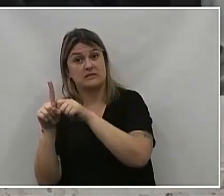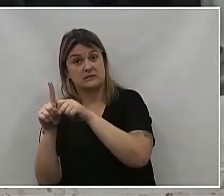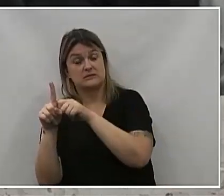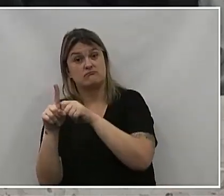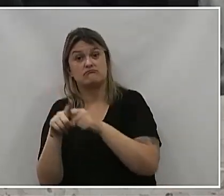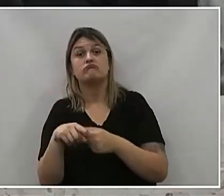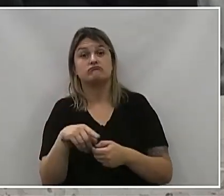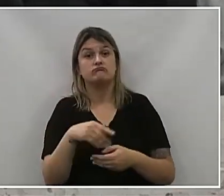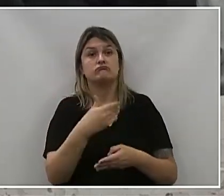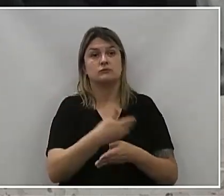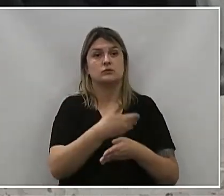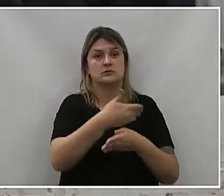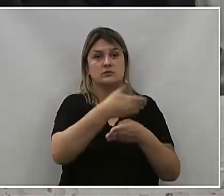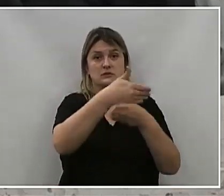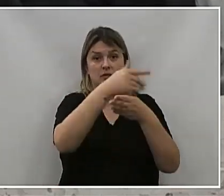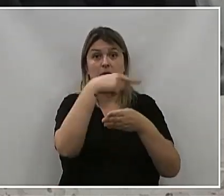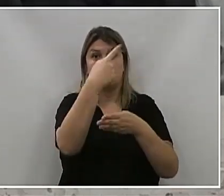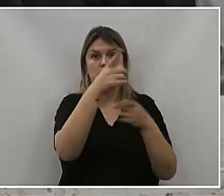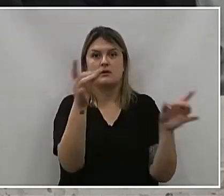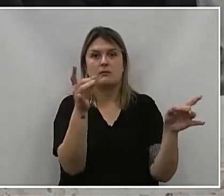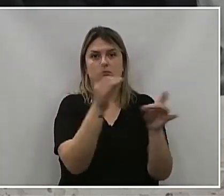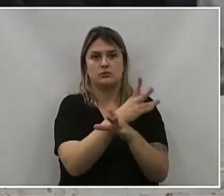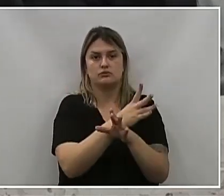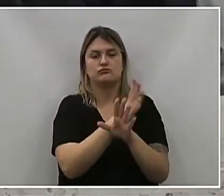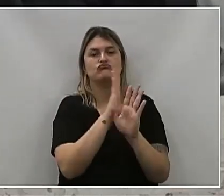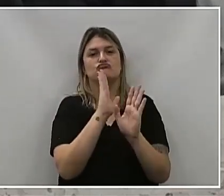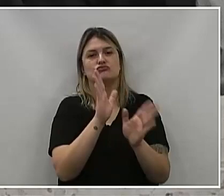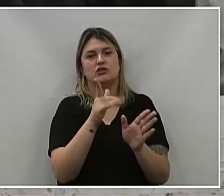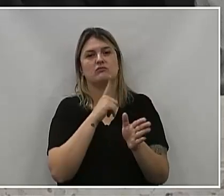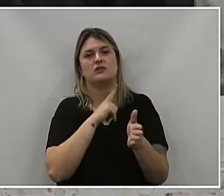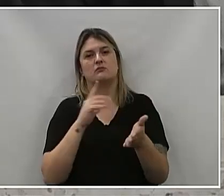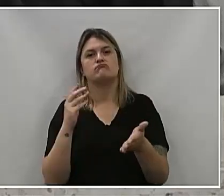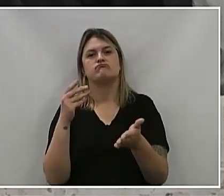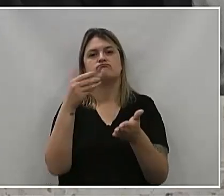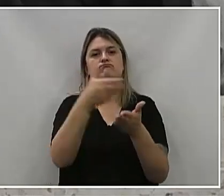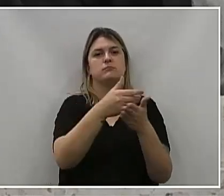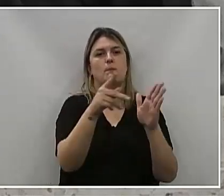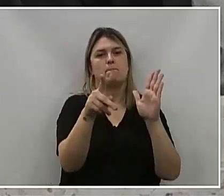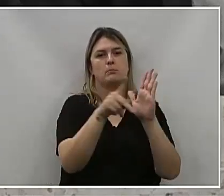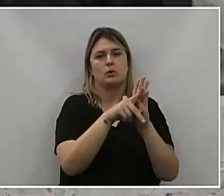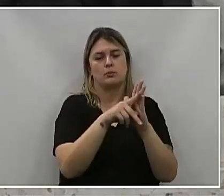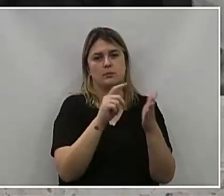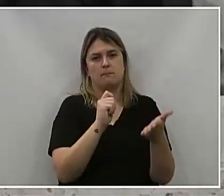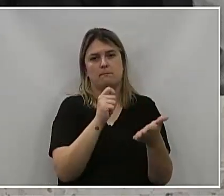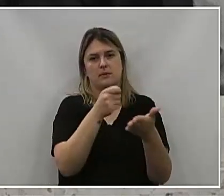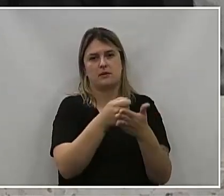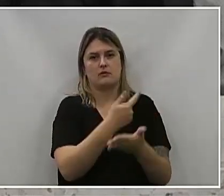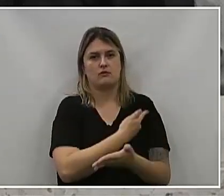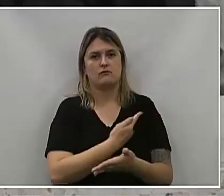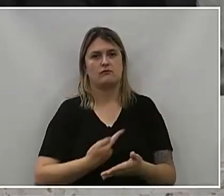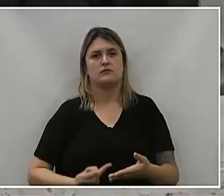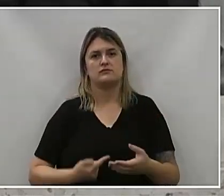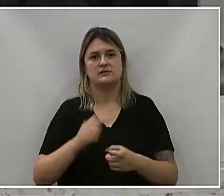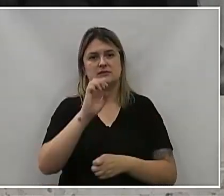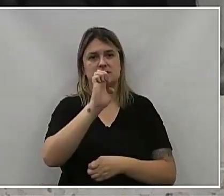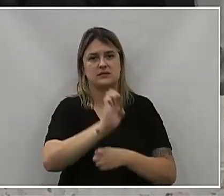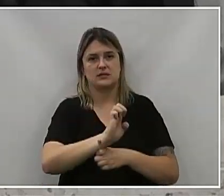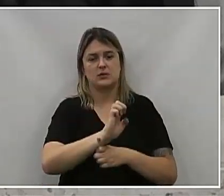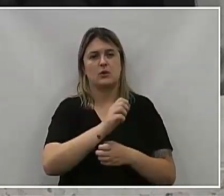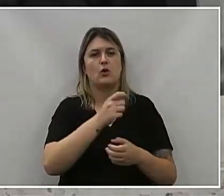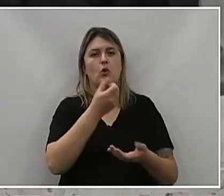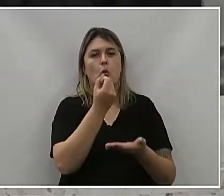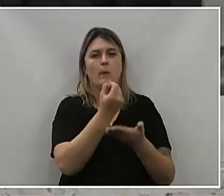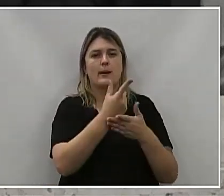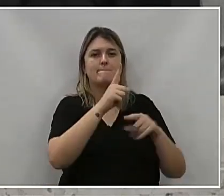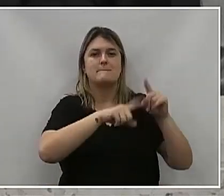Obras essas que depois prontas já têm recursos próprios para que sejam pagos pelo governo do estado para